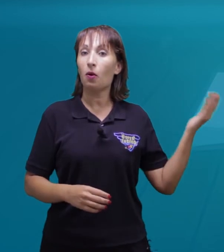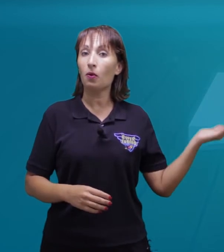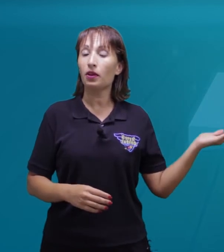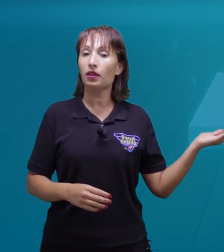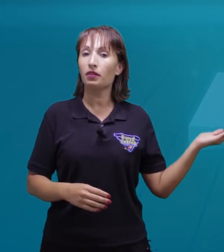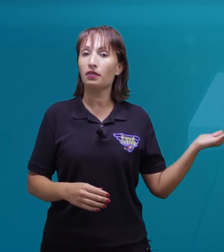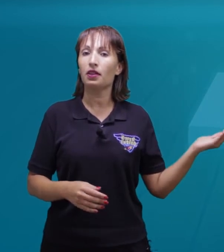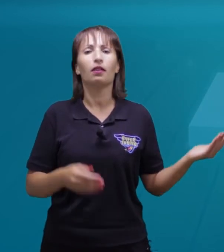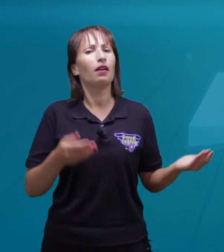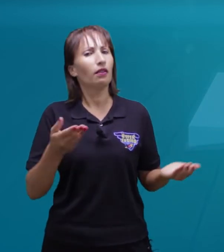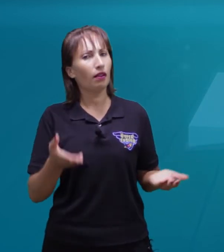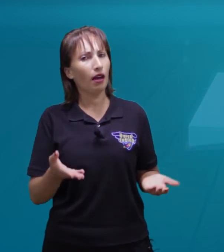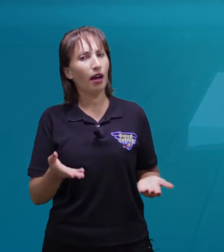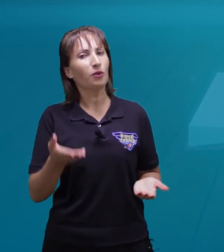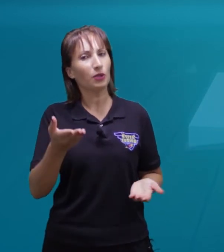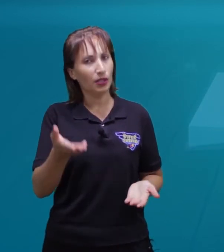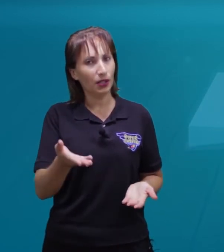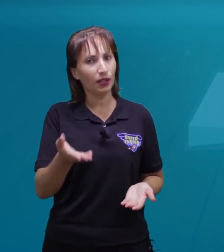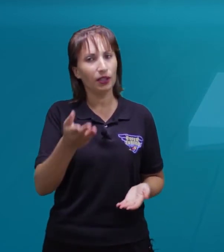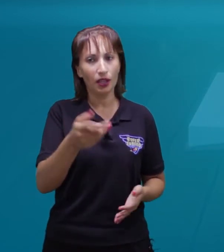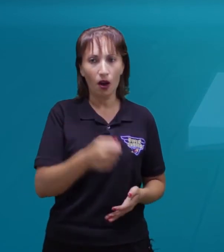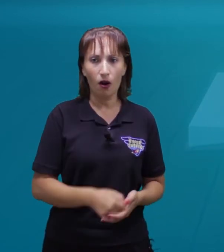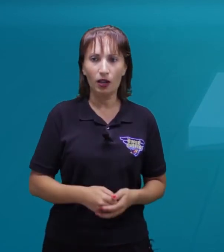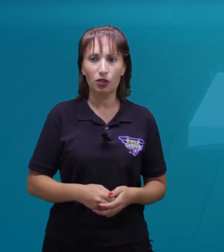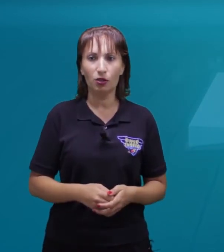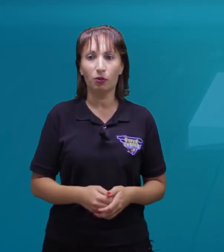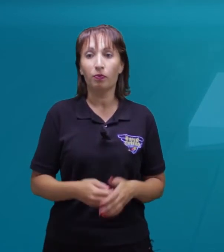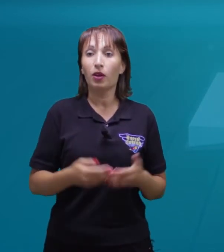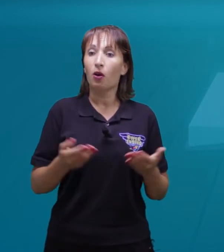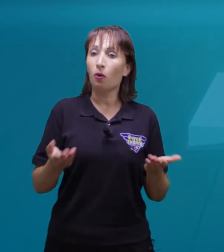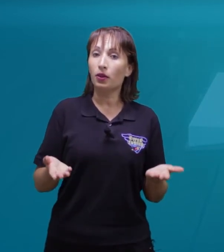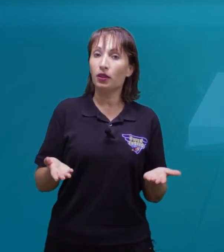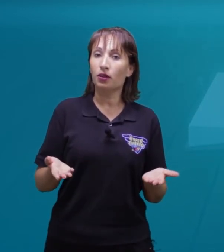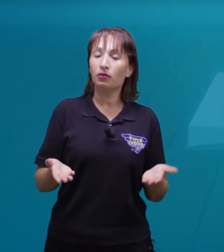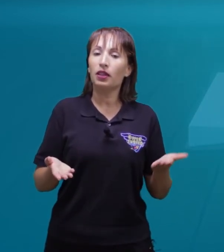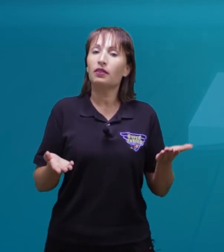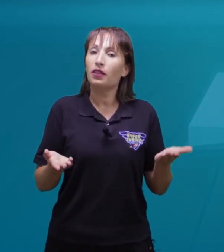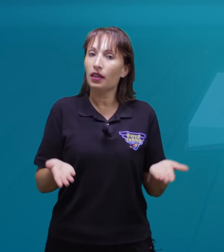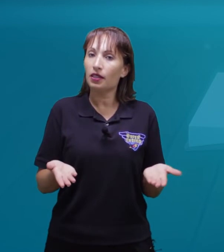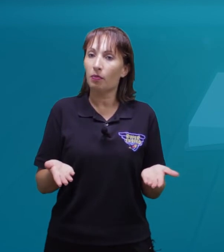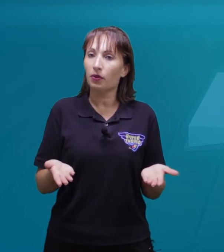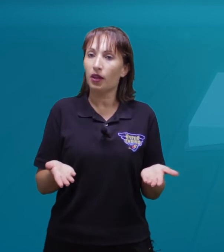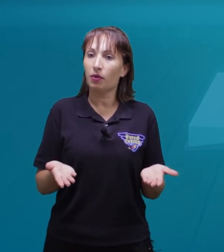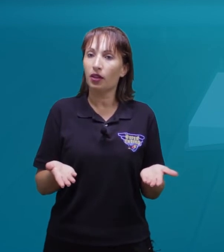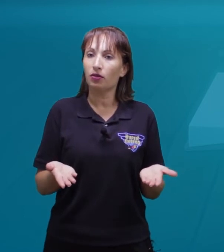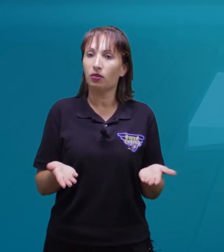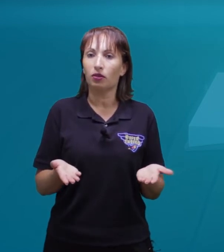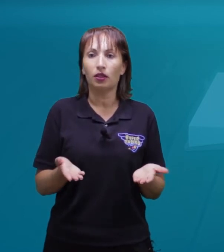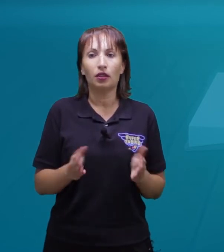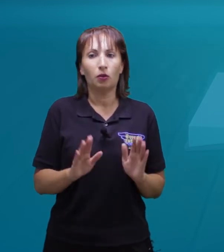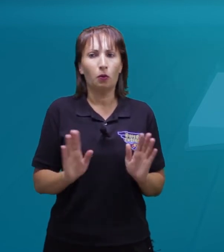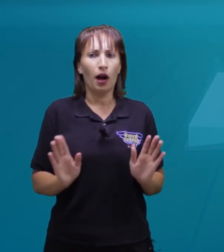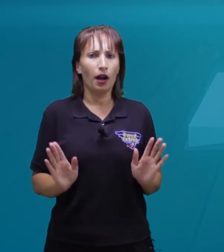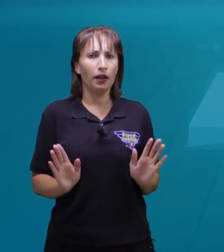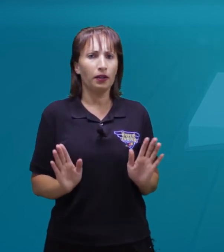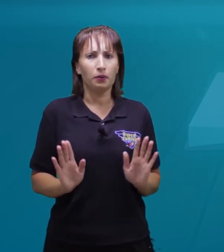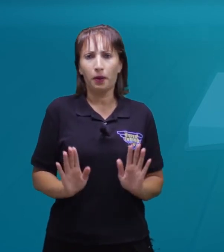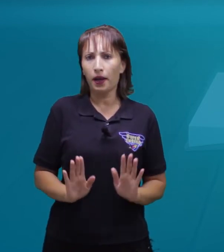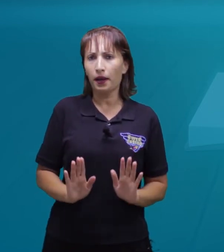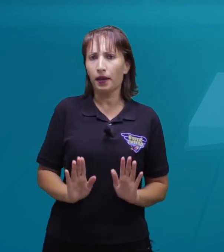classificar de concordância Claro sim ótimo ou então de desapontamento